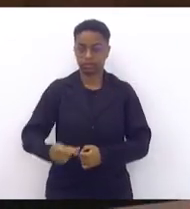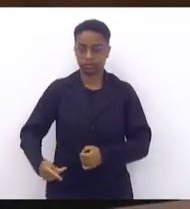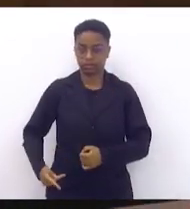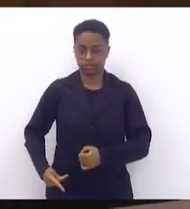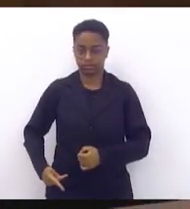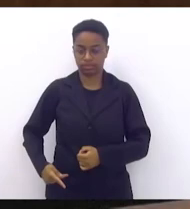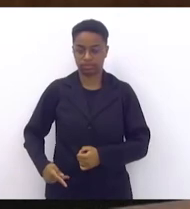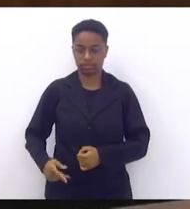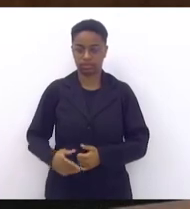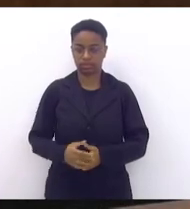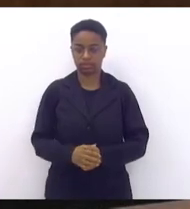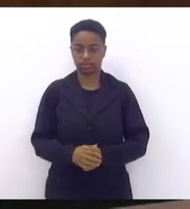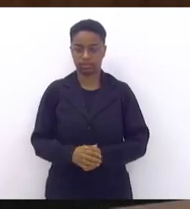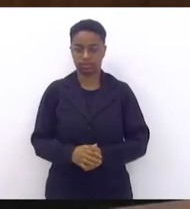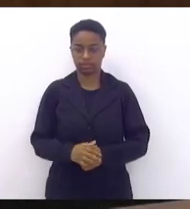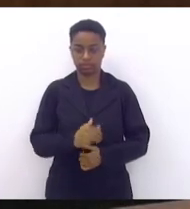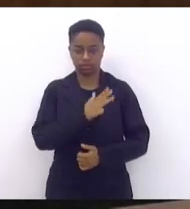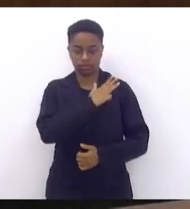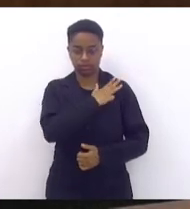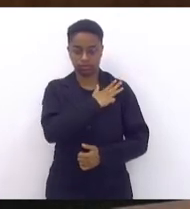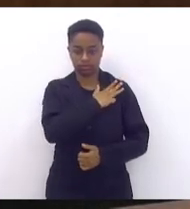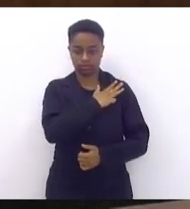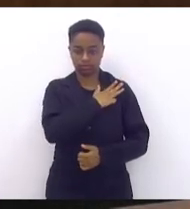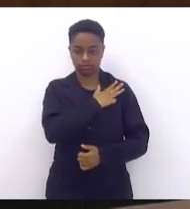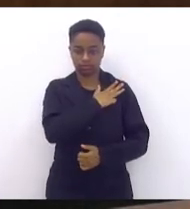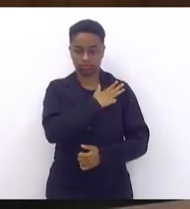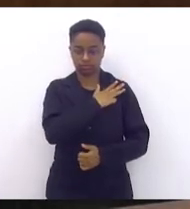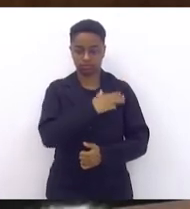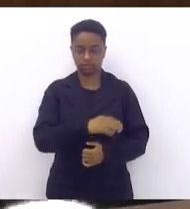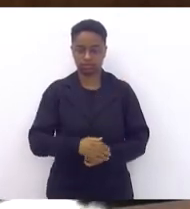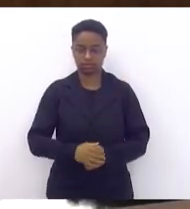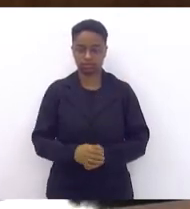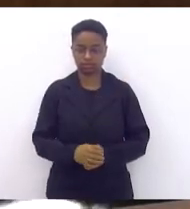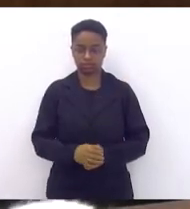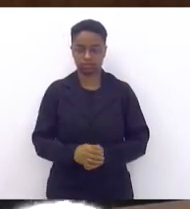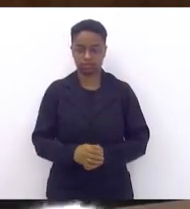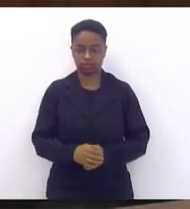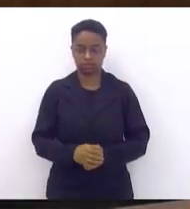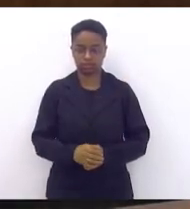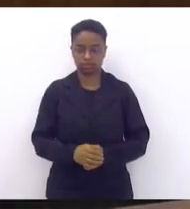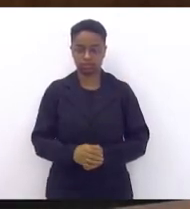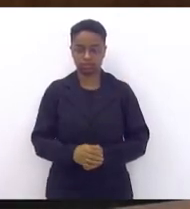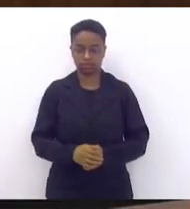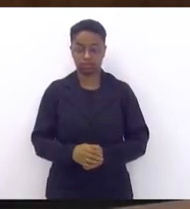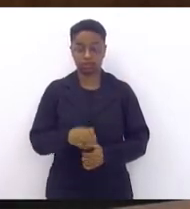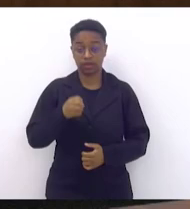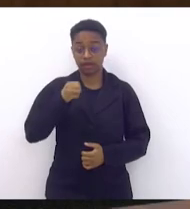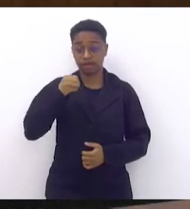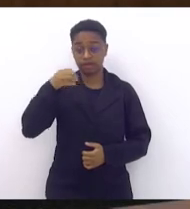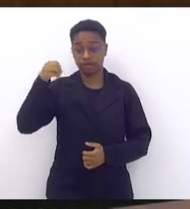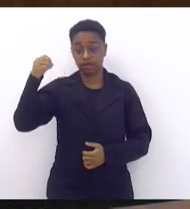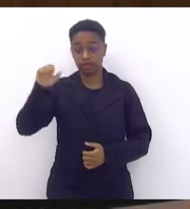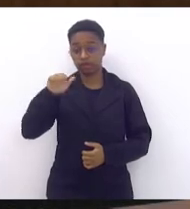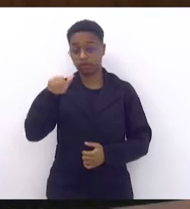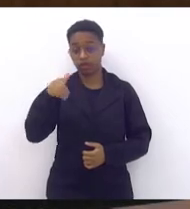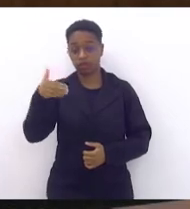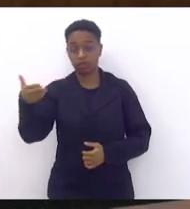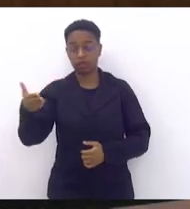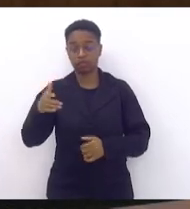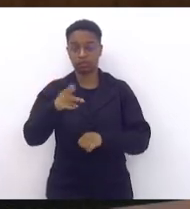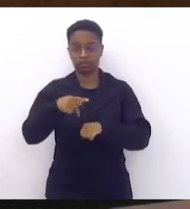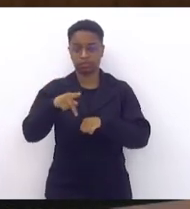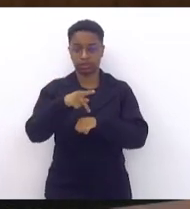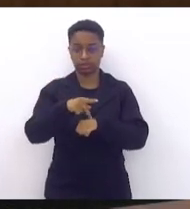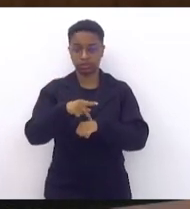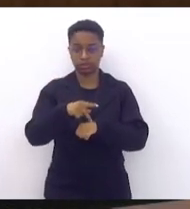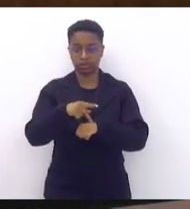República, Luiz Inácio Lula da Silva, ter viajado para o exterior na